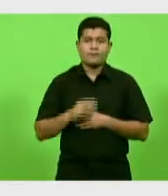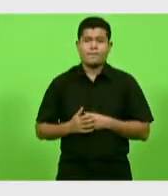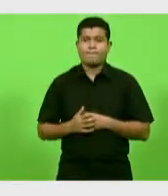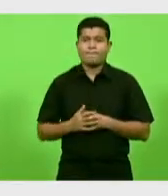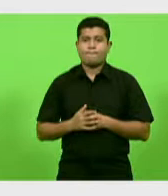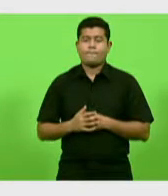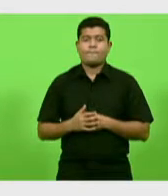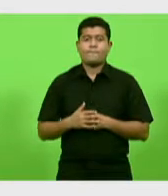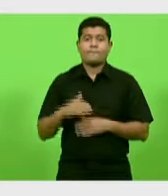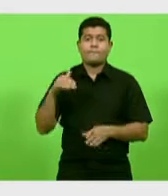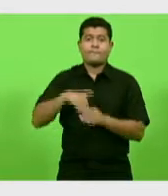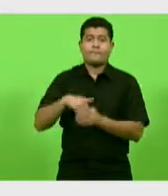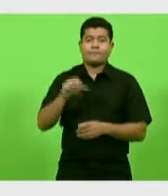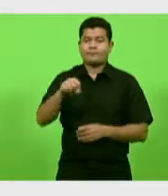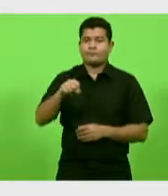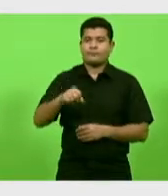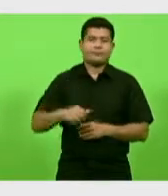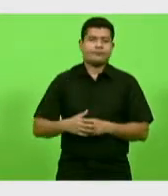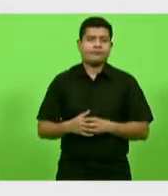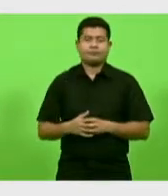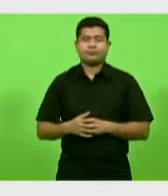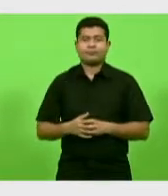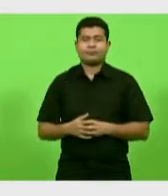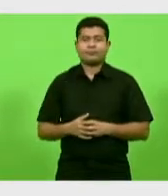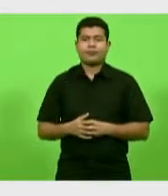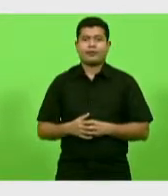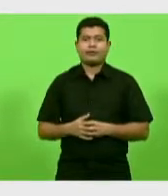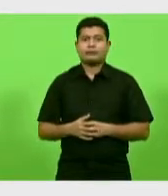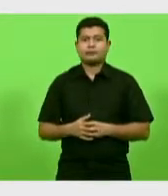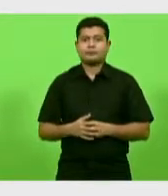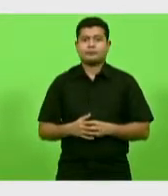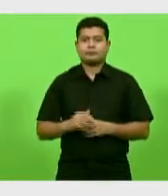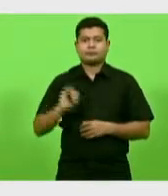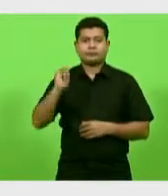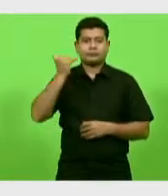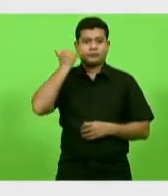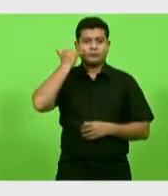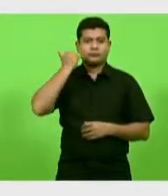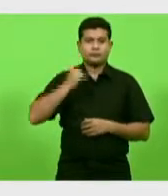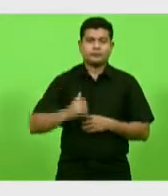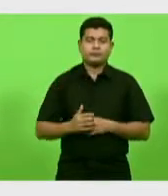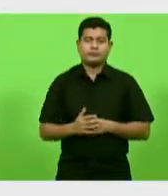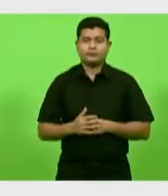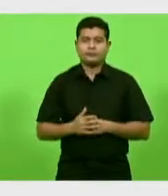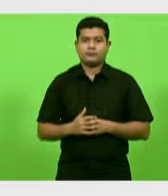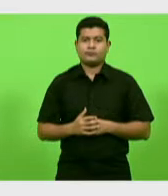O voto sim, senhor presidente. Como vota deputado Gessé Lopes?